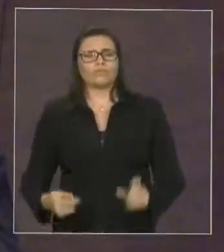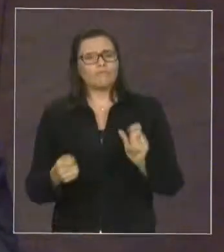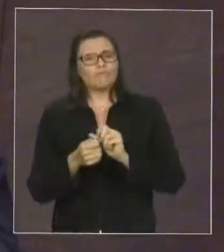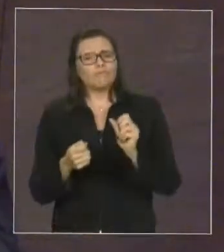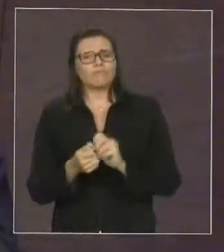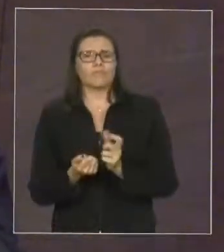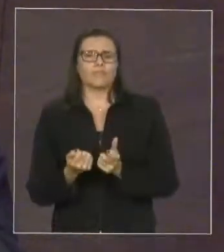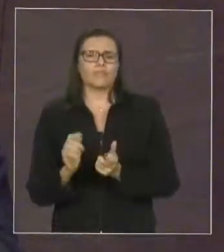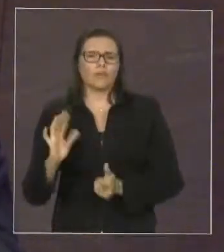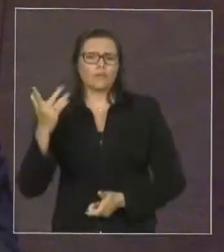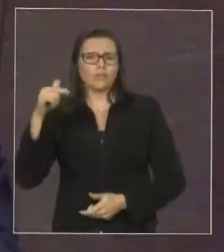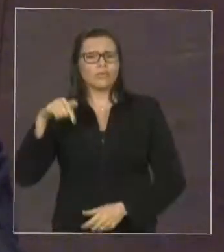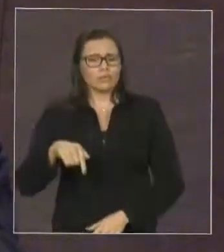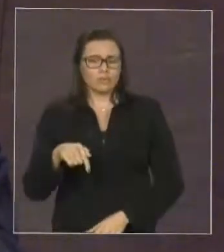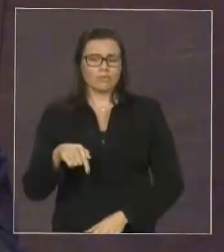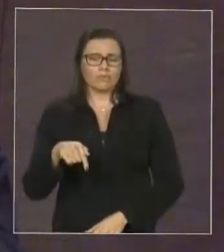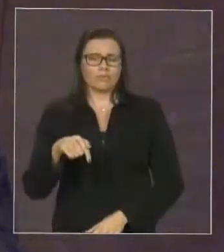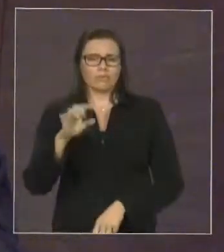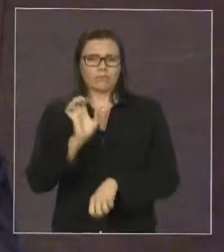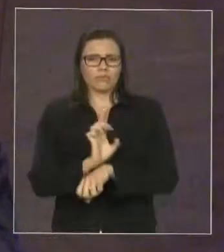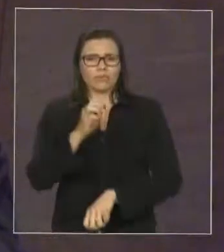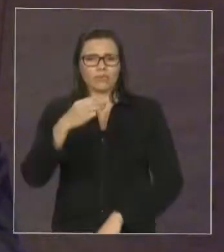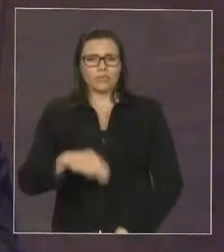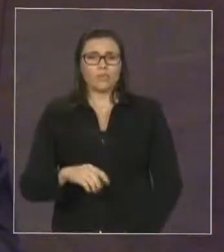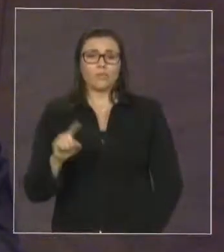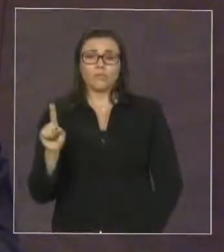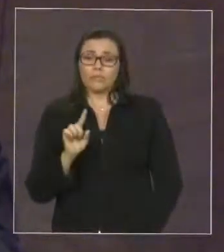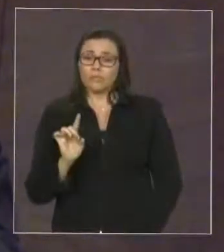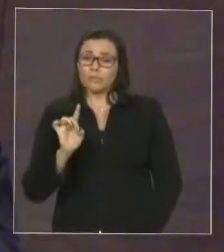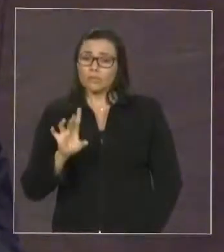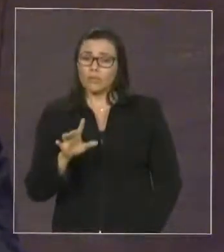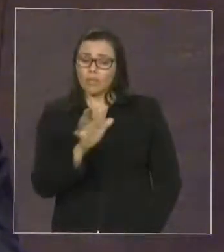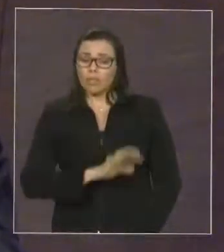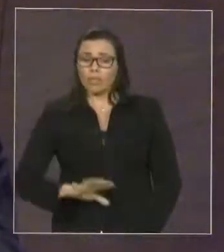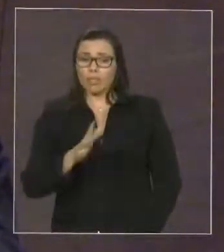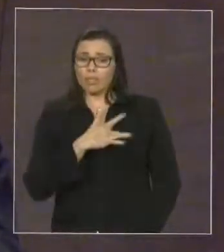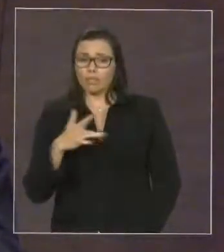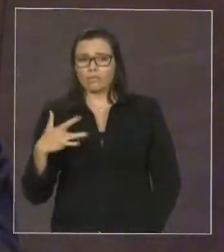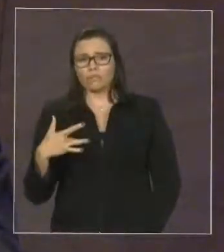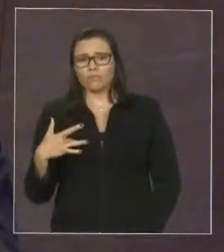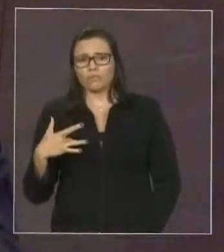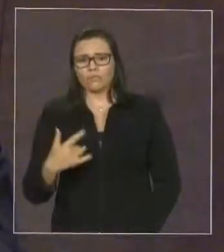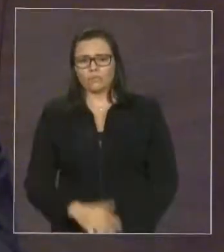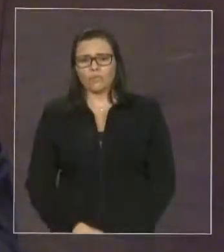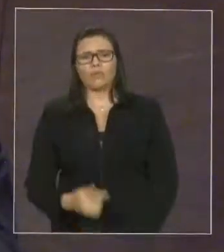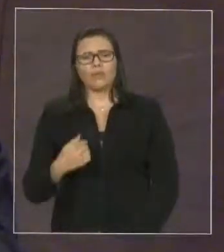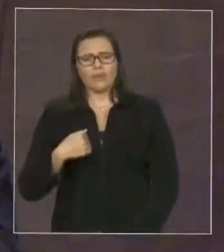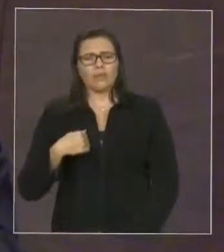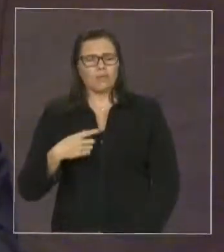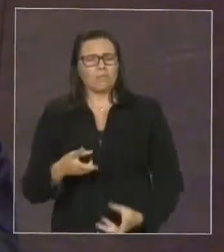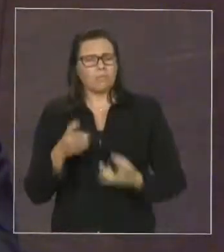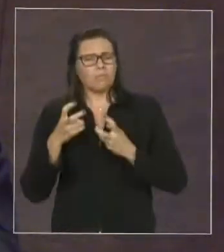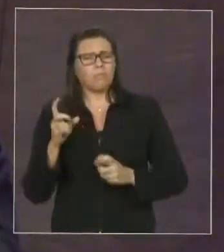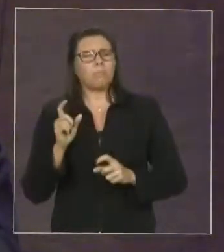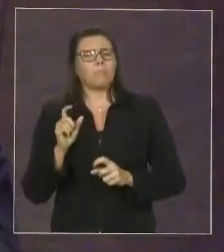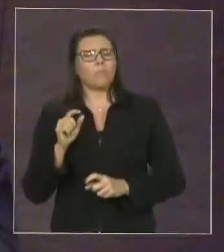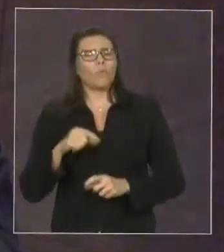não somente na saúde. E isso realmente incomoda quem nunca fez. Isso é